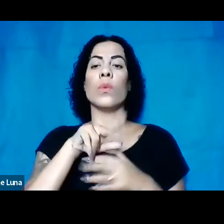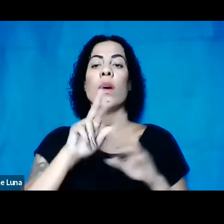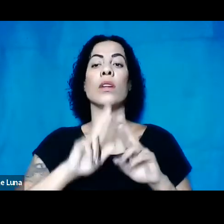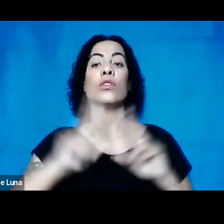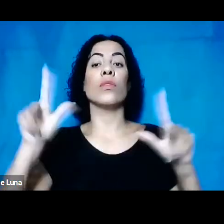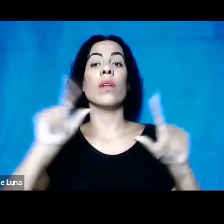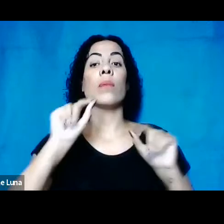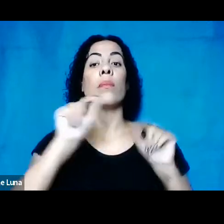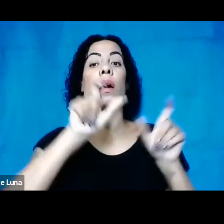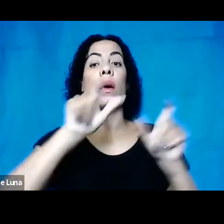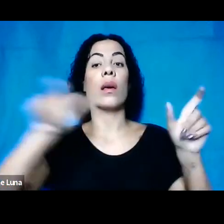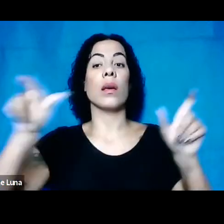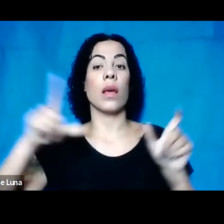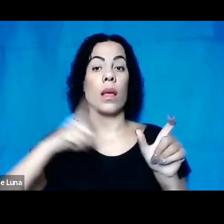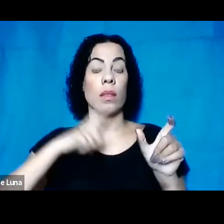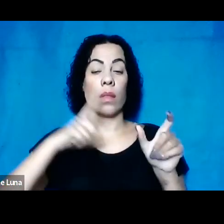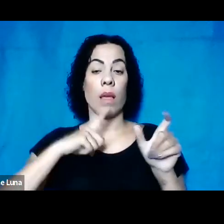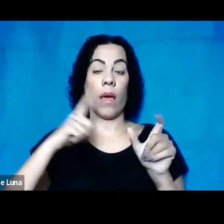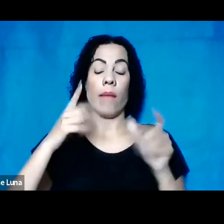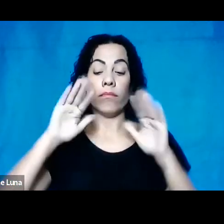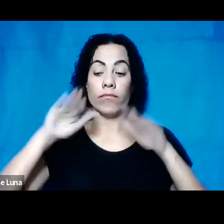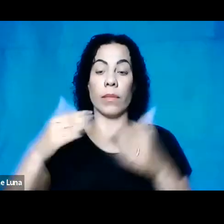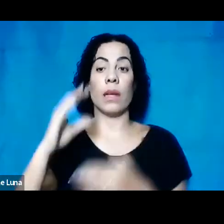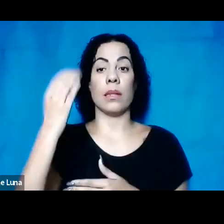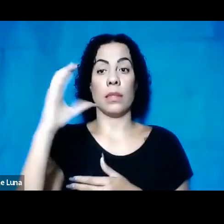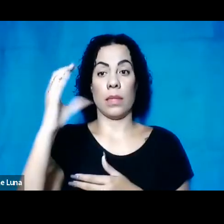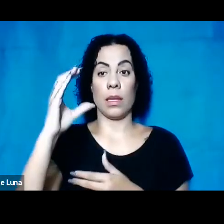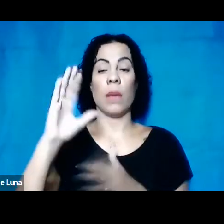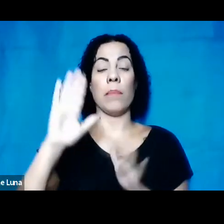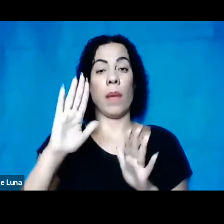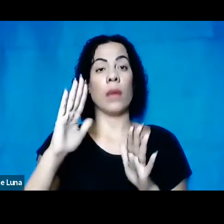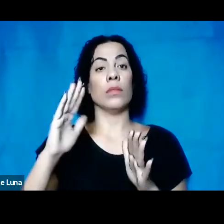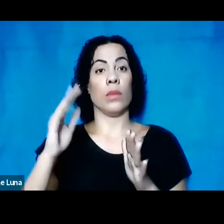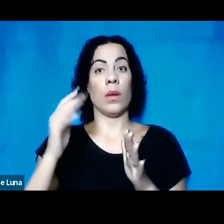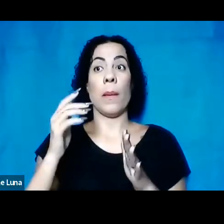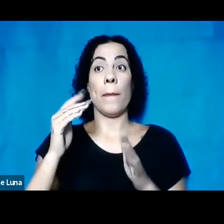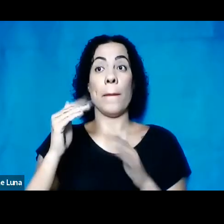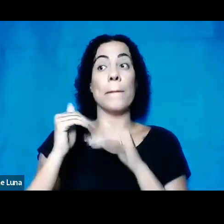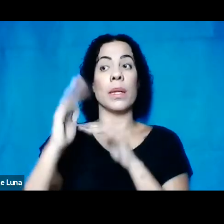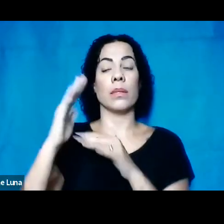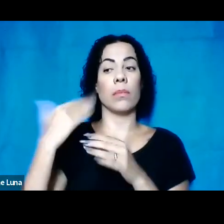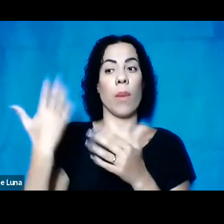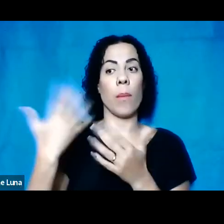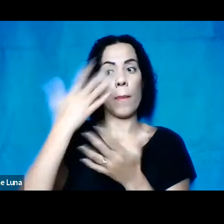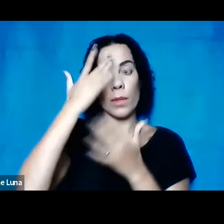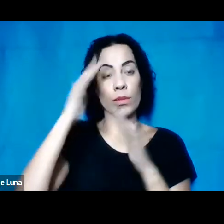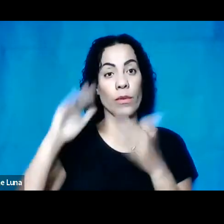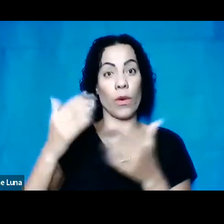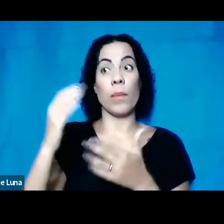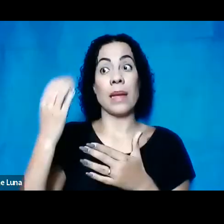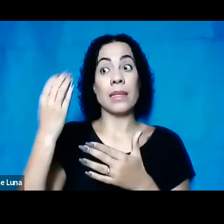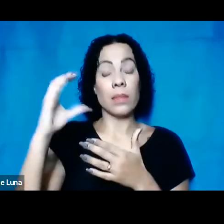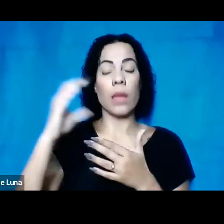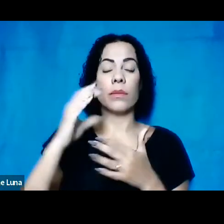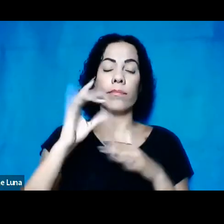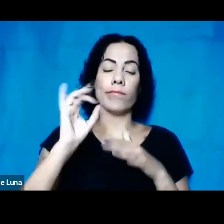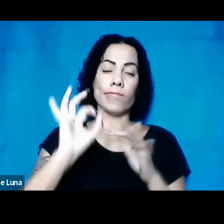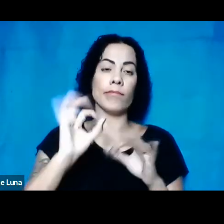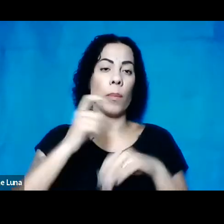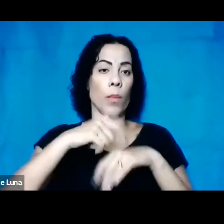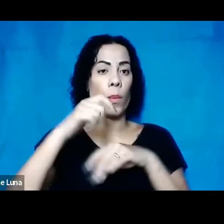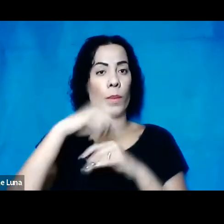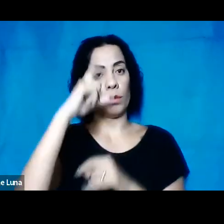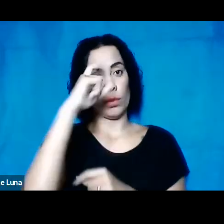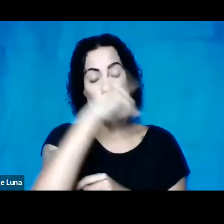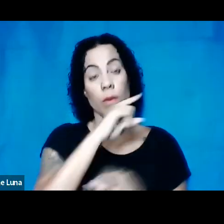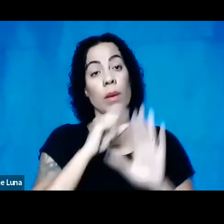à ciência, quer dizer, de um modo geral nunca foi exatamente fácil, mas ultimamente para quem se dedica à ciência também está particularmente difícil.